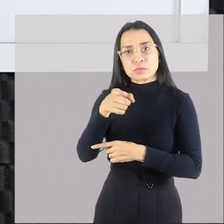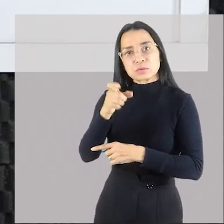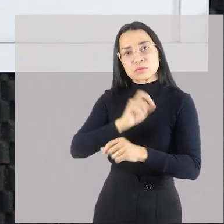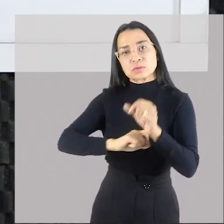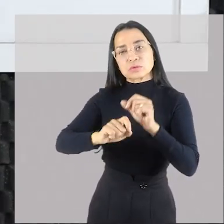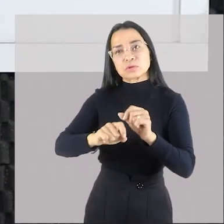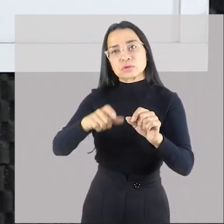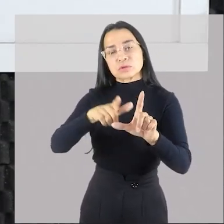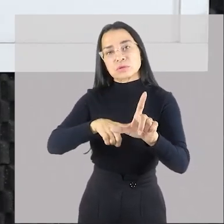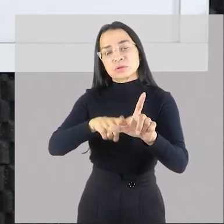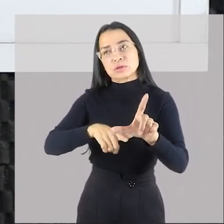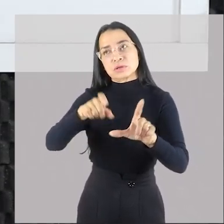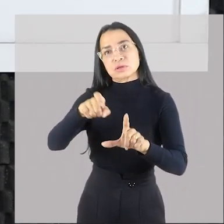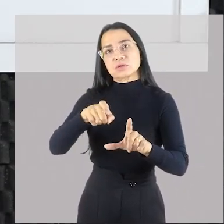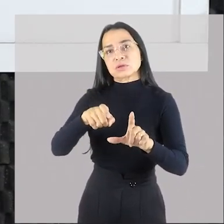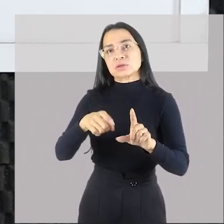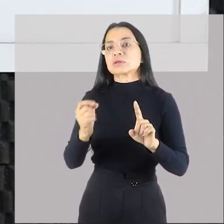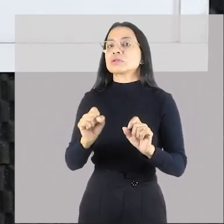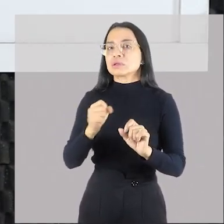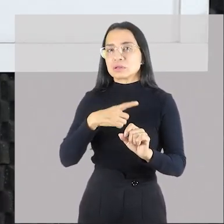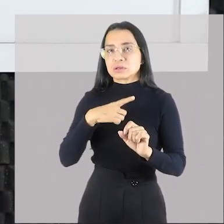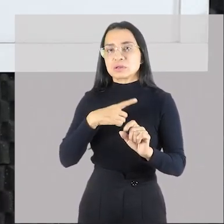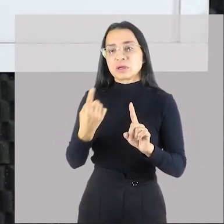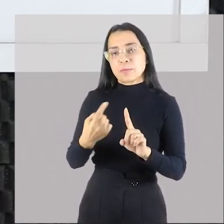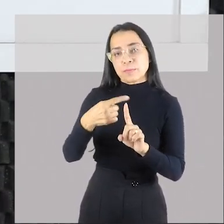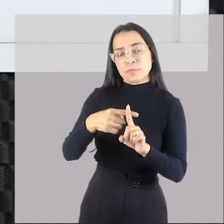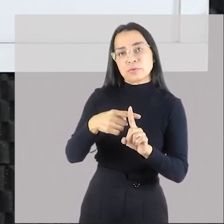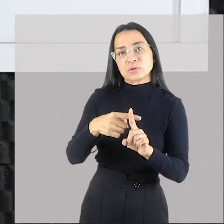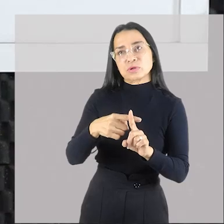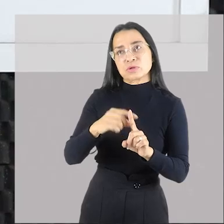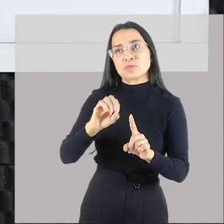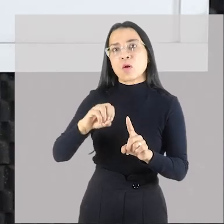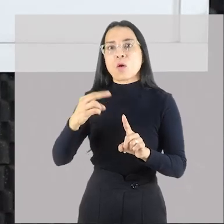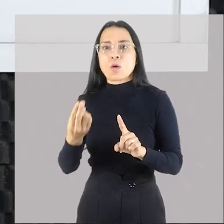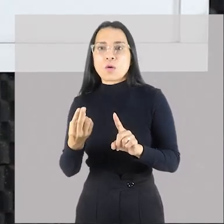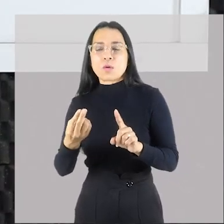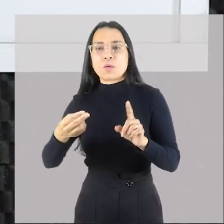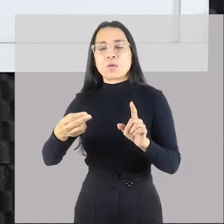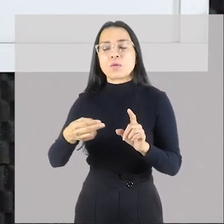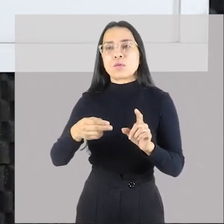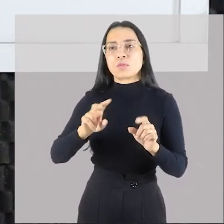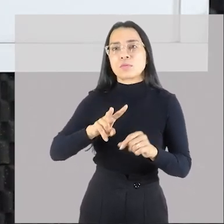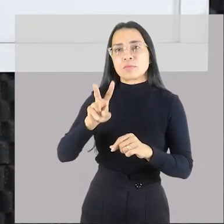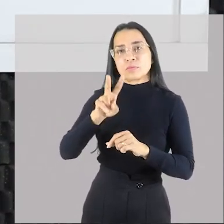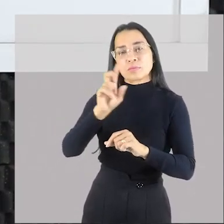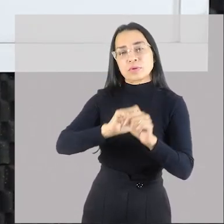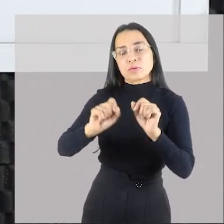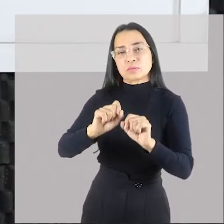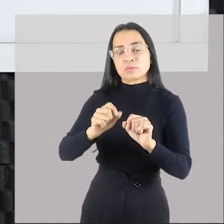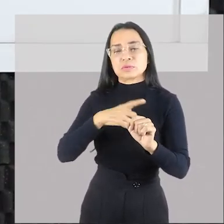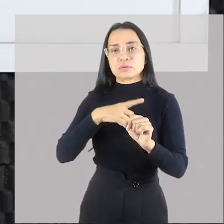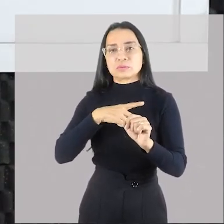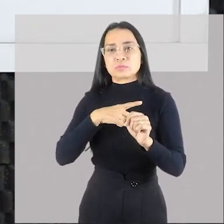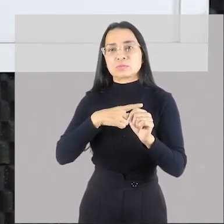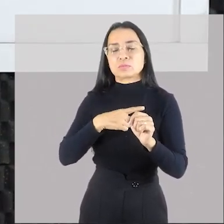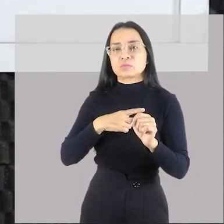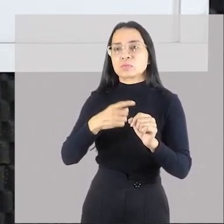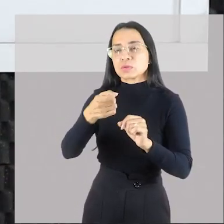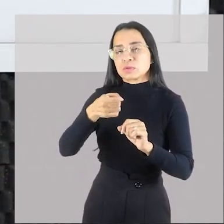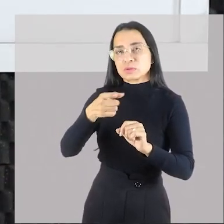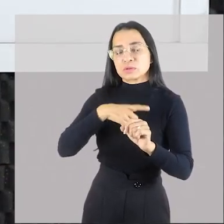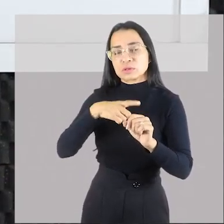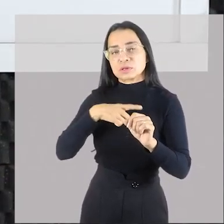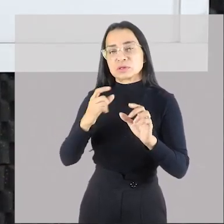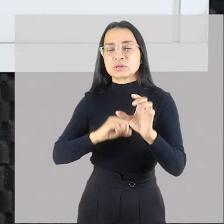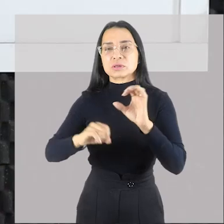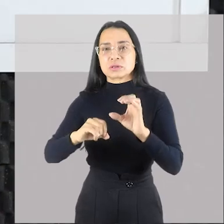que tem imagens positivas? Quais são os valores de x que tem imagens negativas? Isso é estudar o sinal da função. Mas o que é